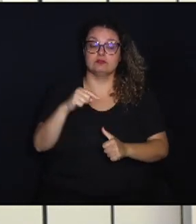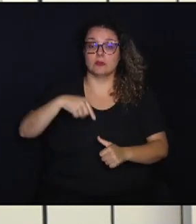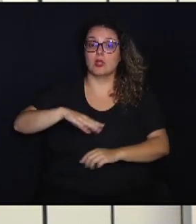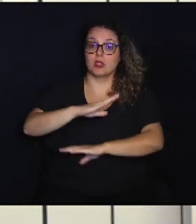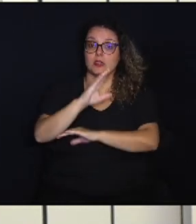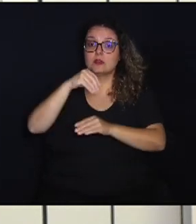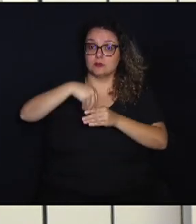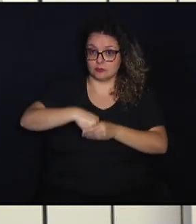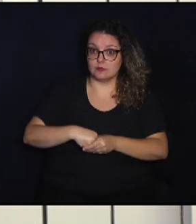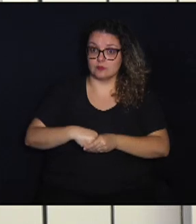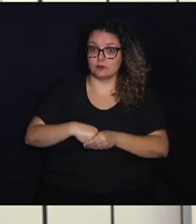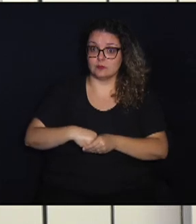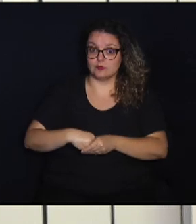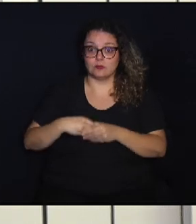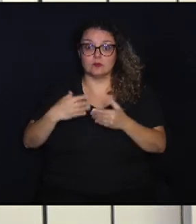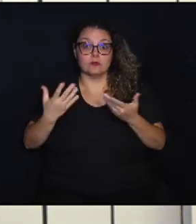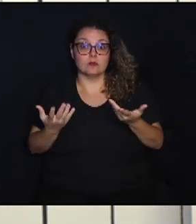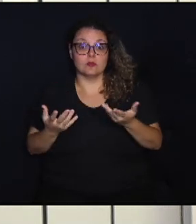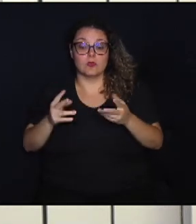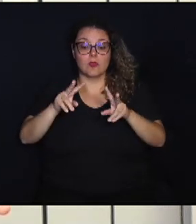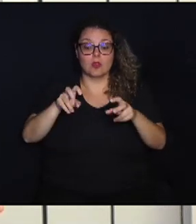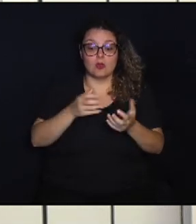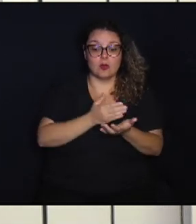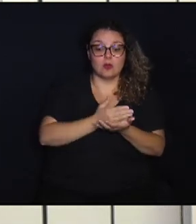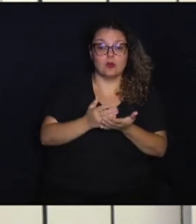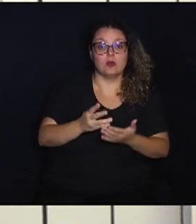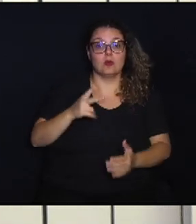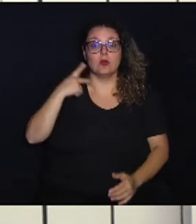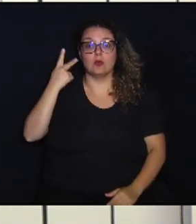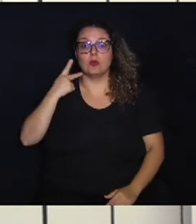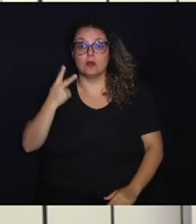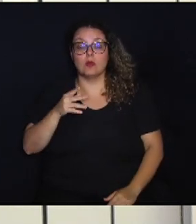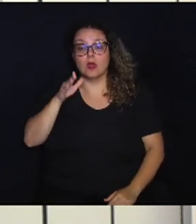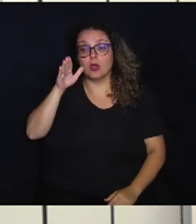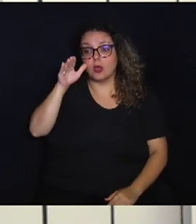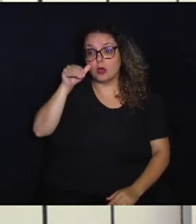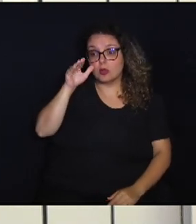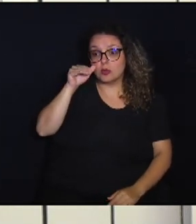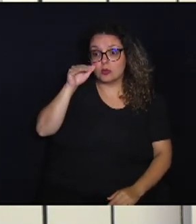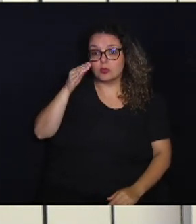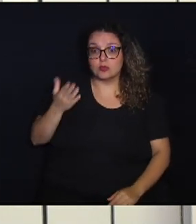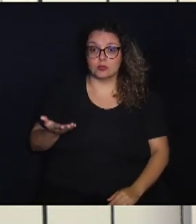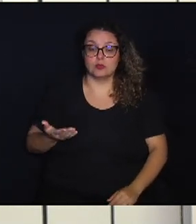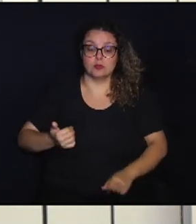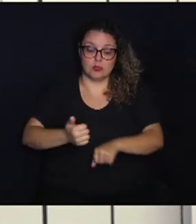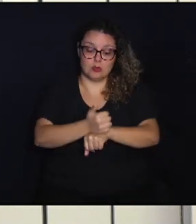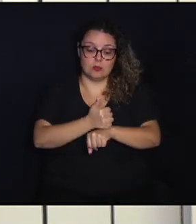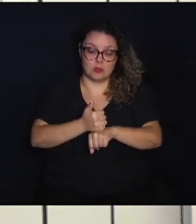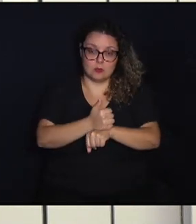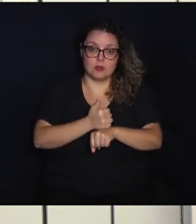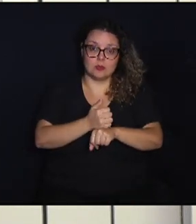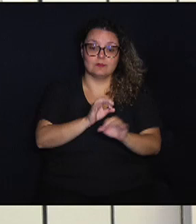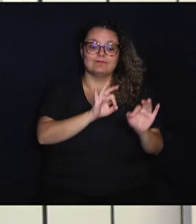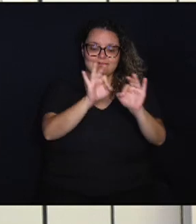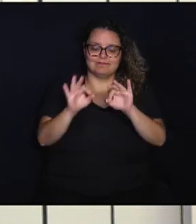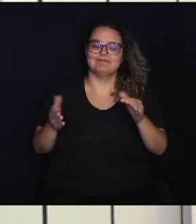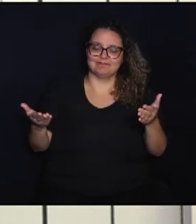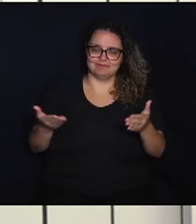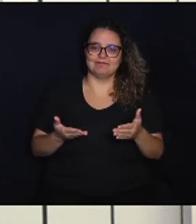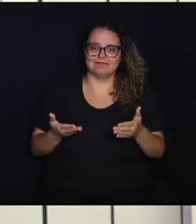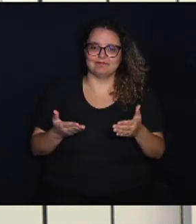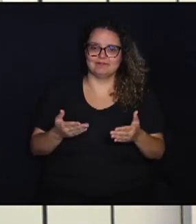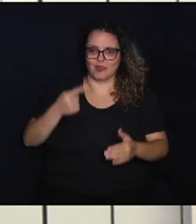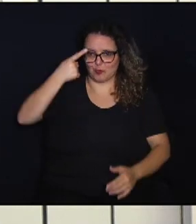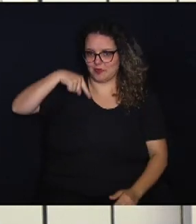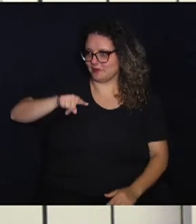Câmara Municipal. Então, sobre o início na política, curiosidades, profissão, acompanhe agora o